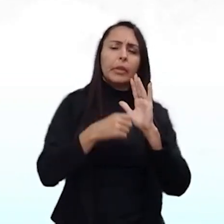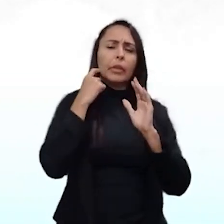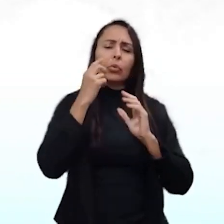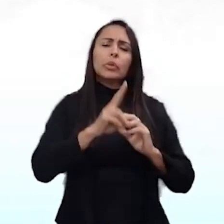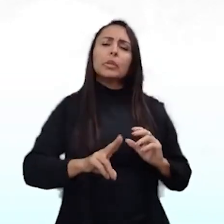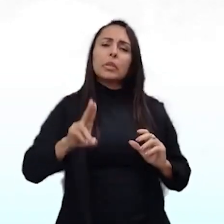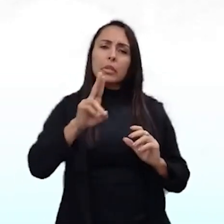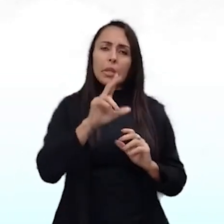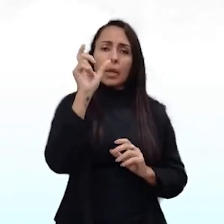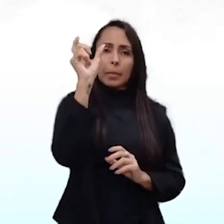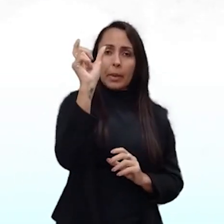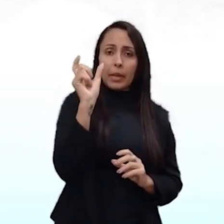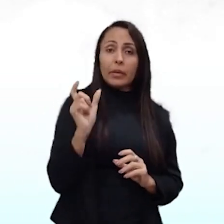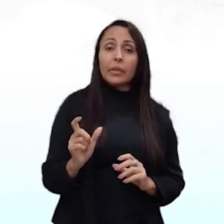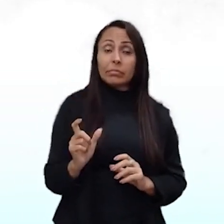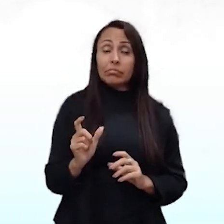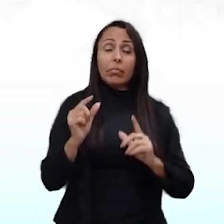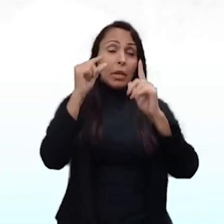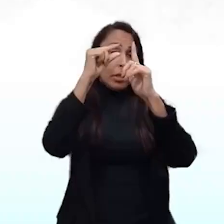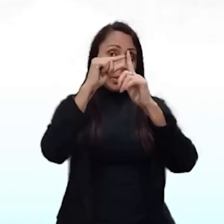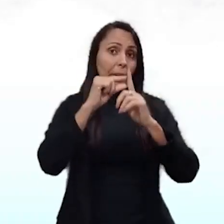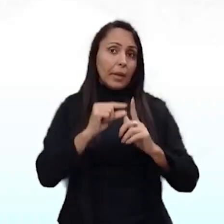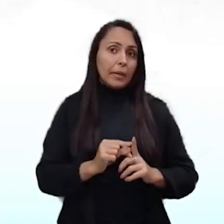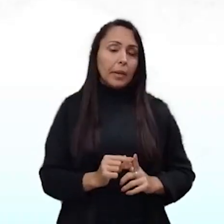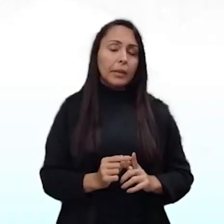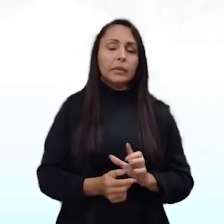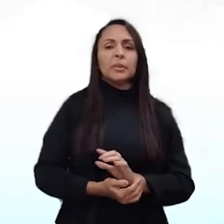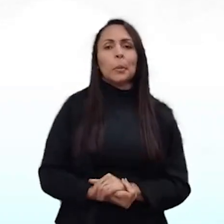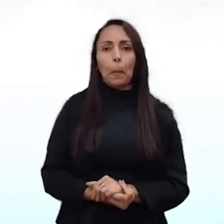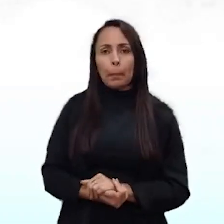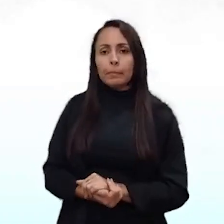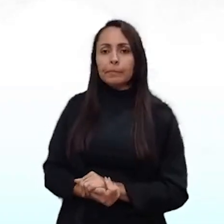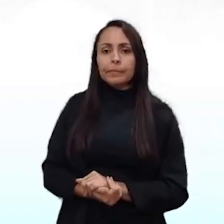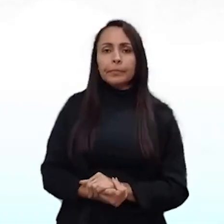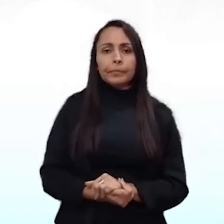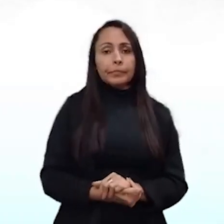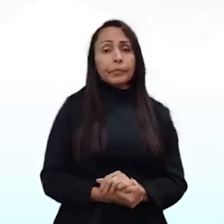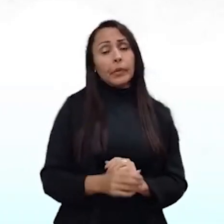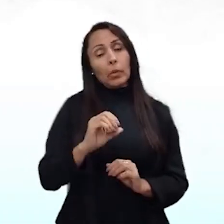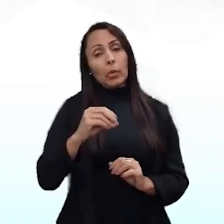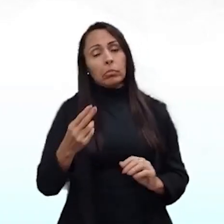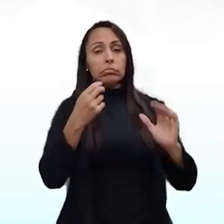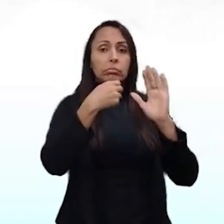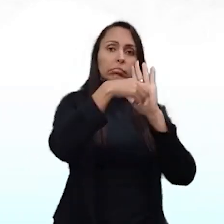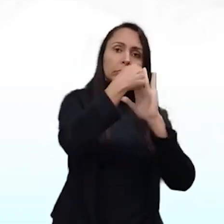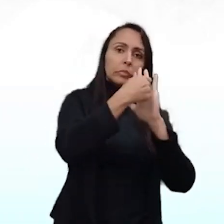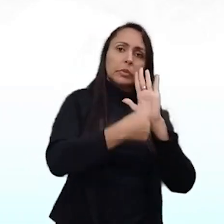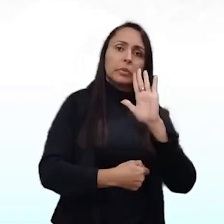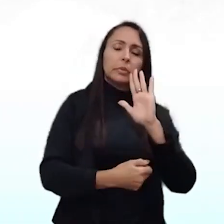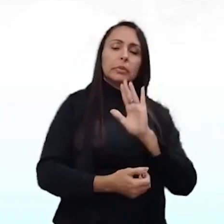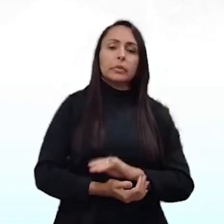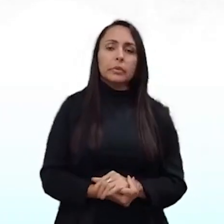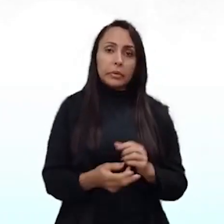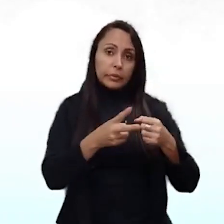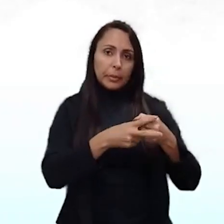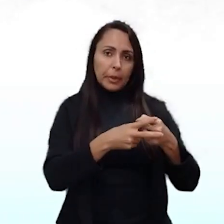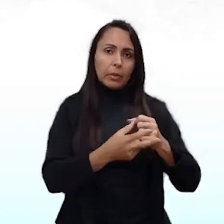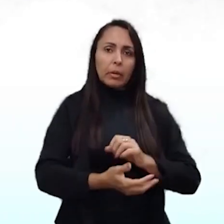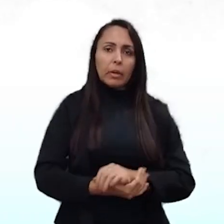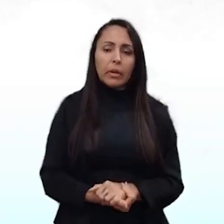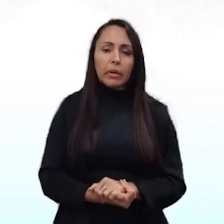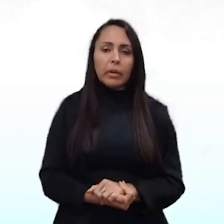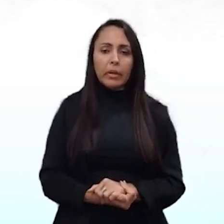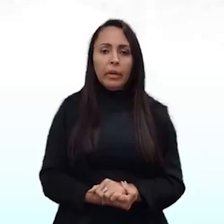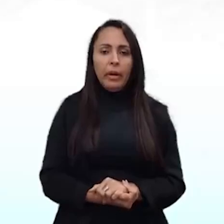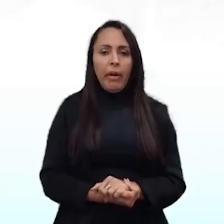da palavra. A palavra em ação. Falada ou escrita. A linguagem é verbal. Vamos